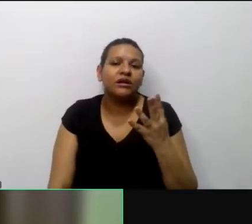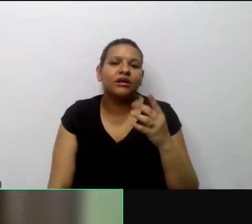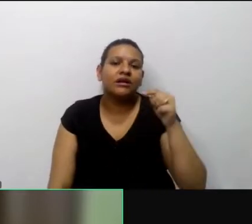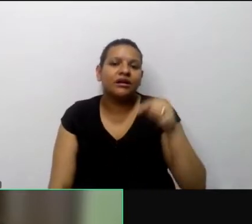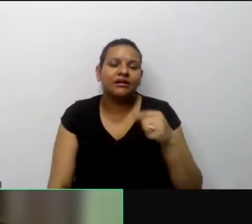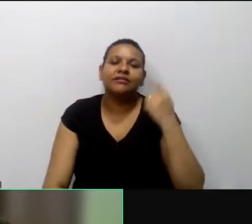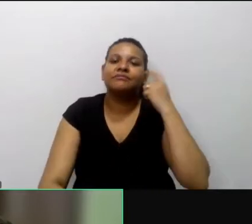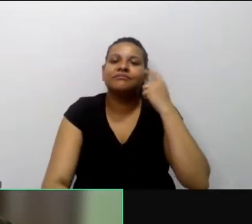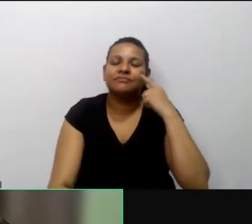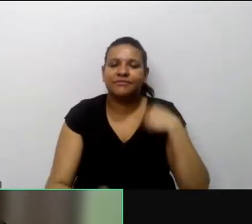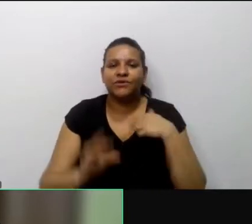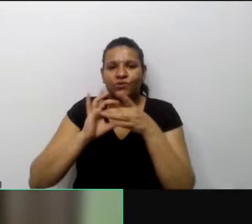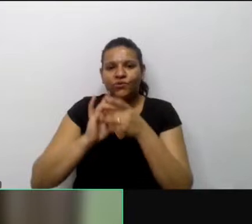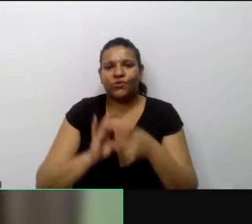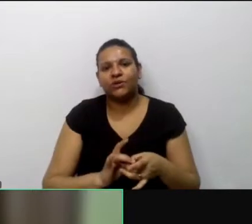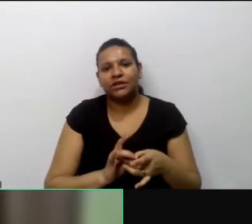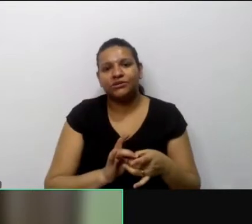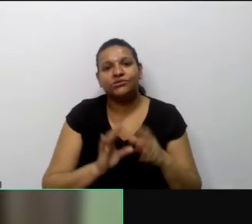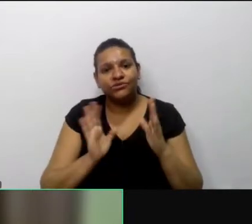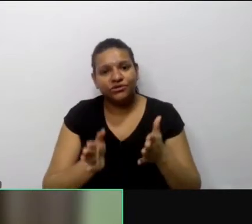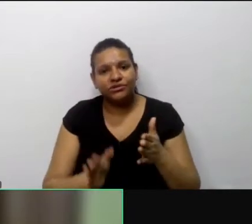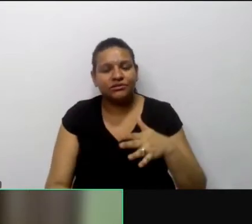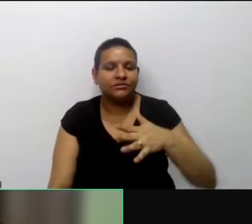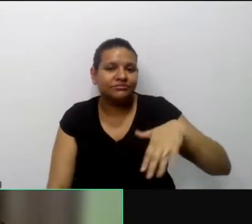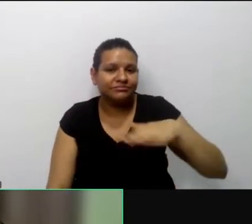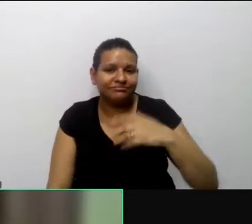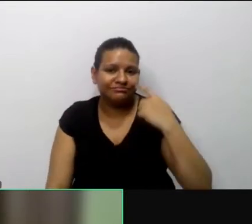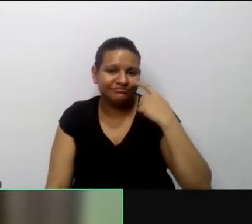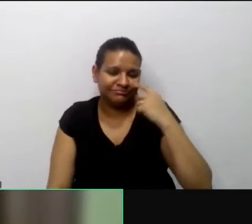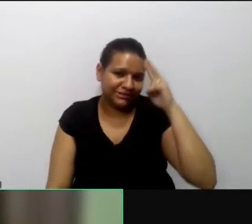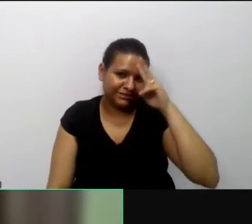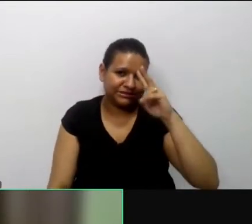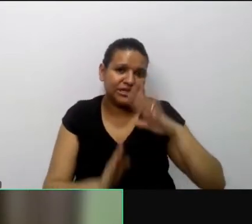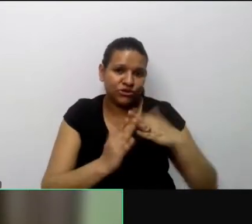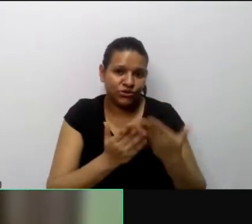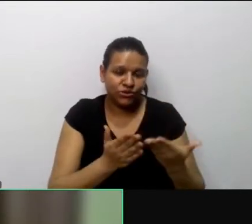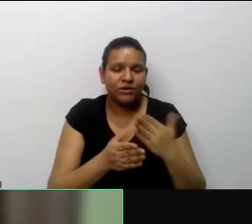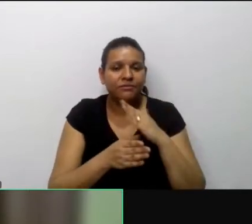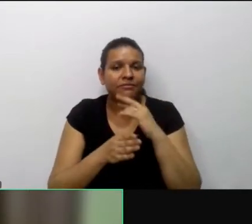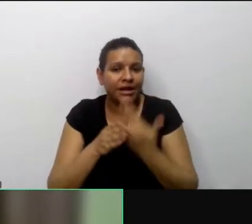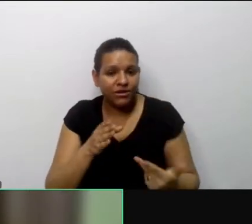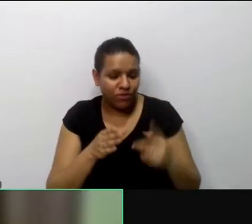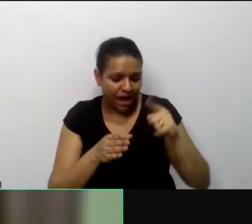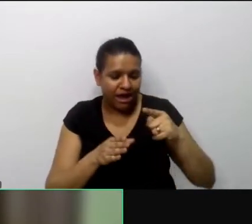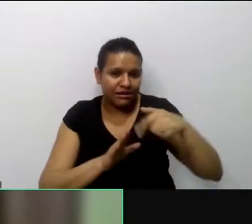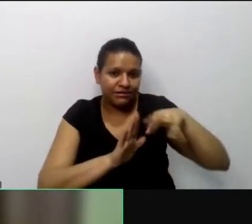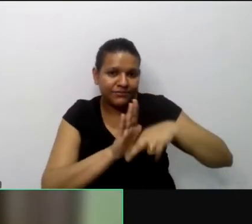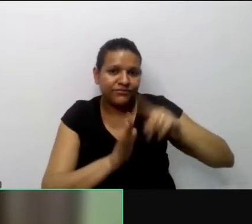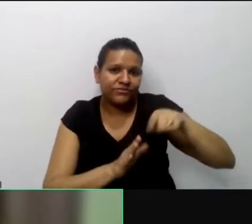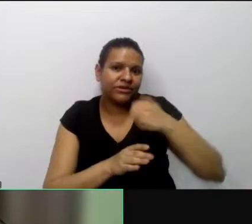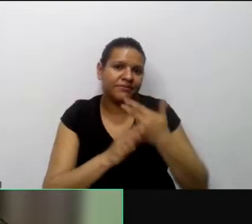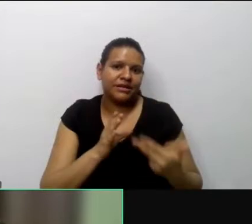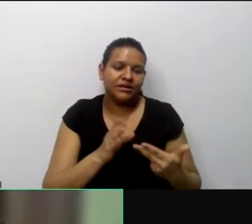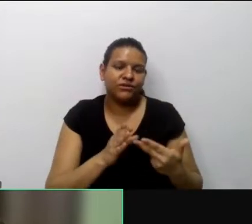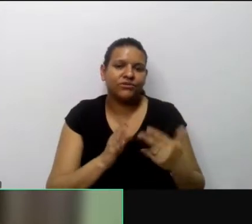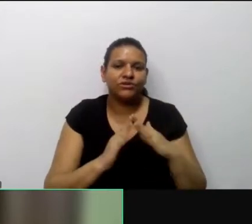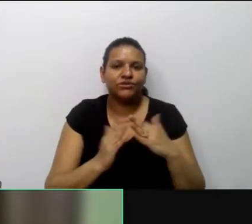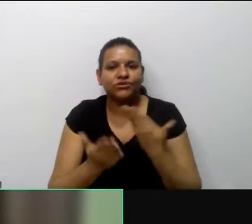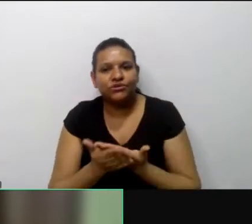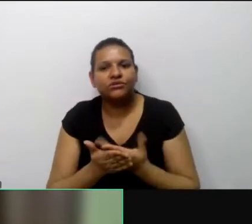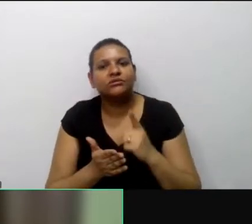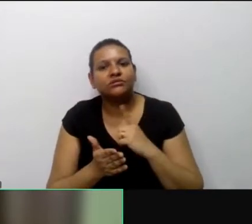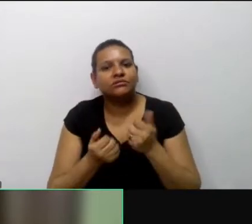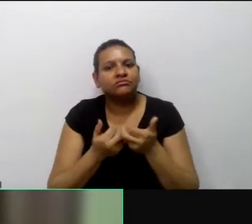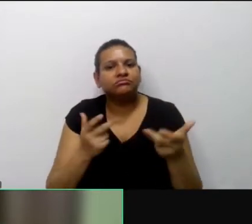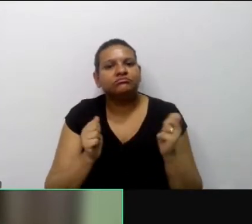que é o meu contexto de atuação, que é uma escola bilíngue, uma escola com um programa bilíngue, em que muitas vezes nós temos provas de proficiência ou provas